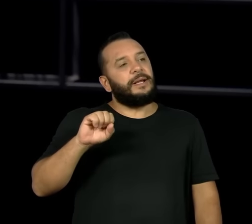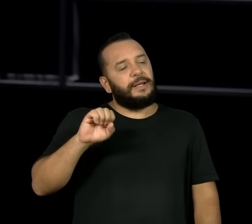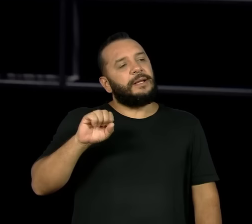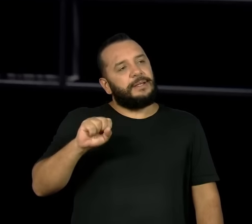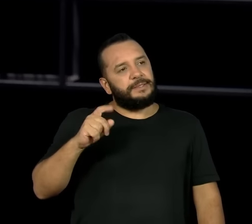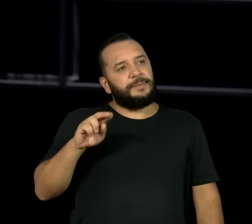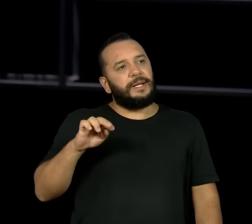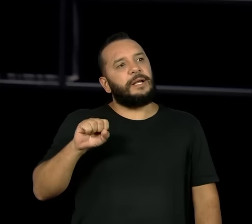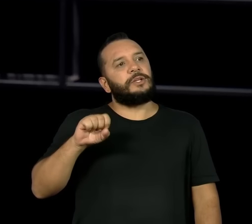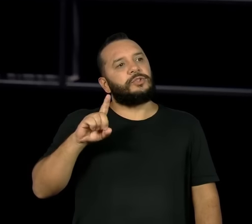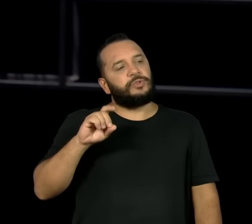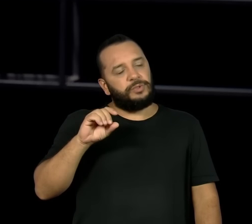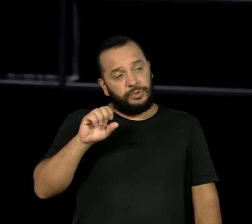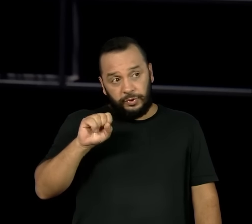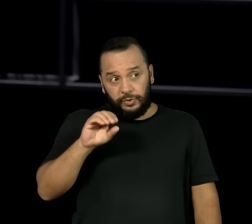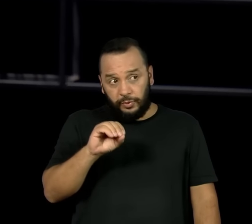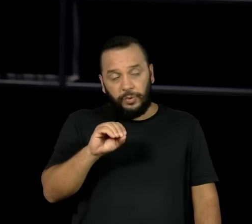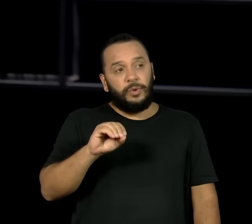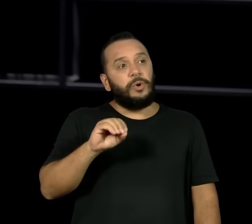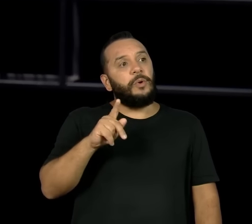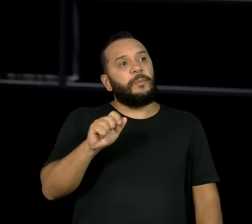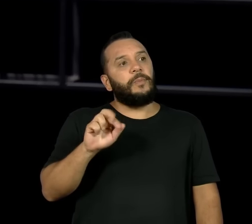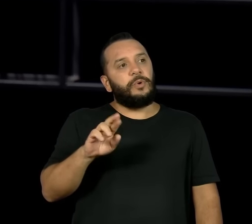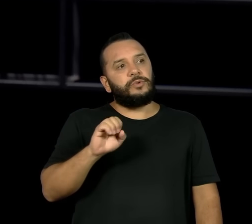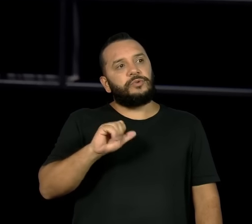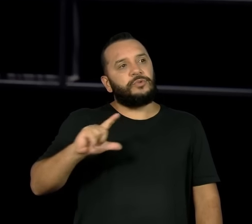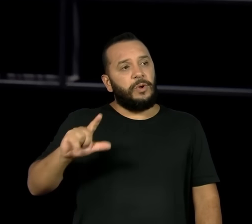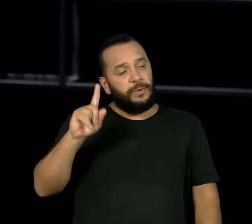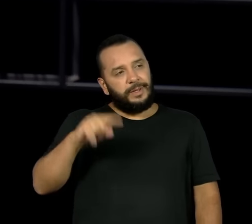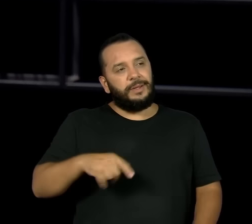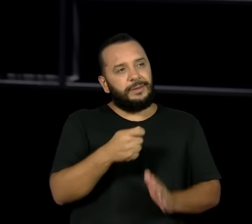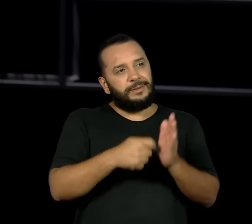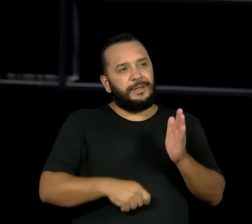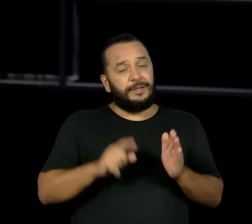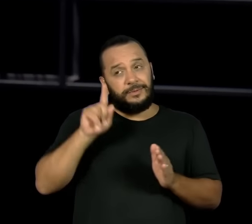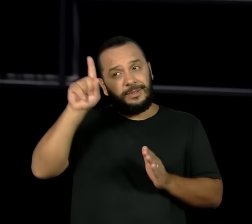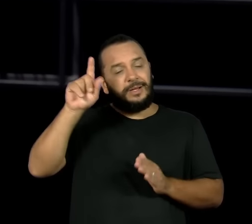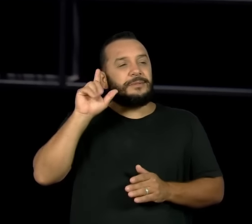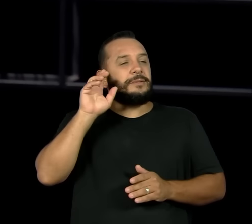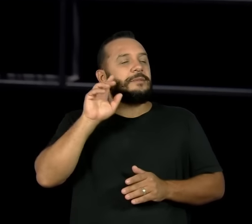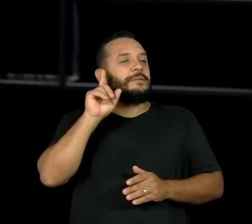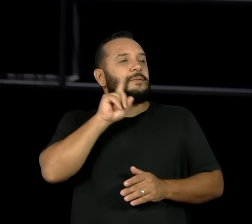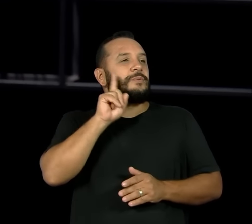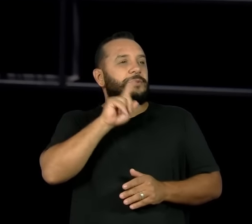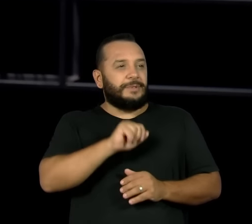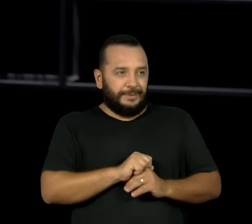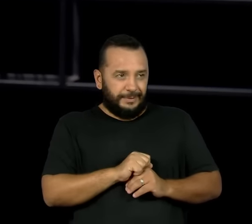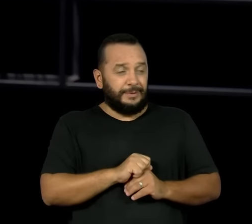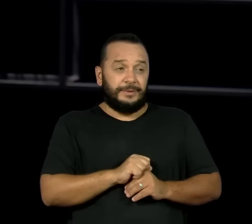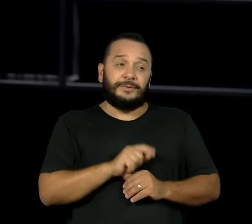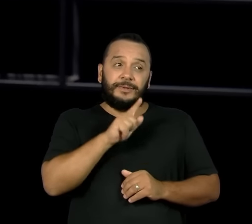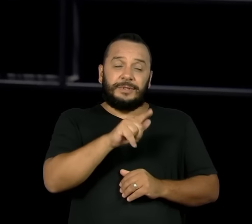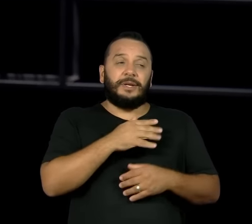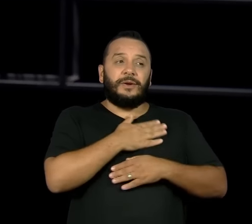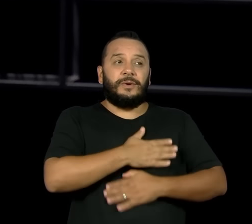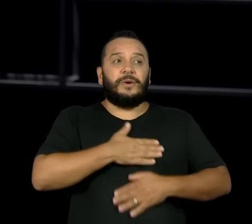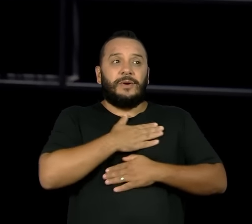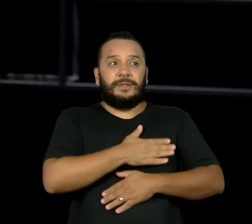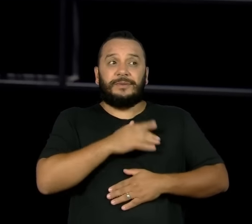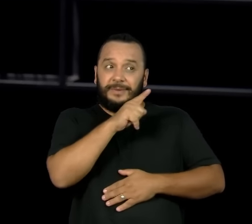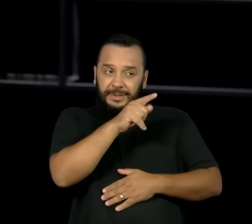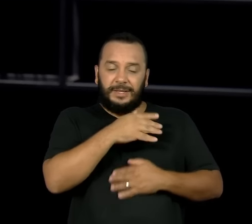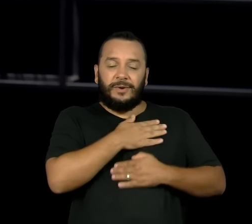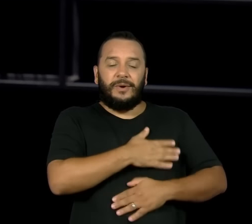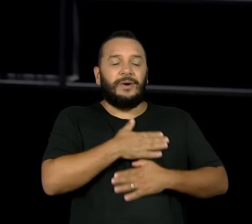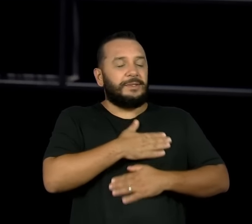Adelaide falou que é um belíssimo texto norte--americano e aí você diz que como ator você gosta de se sentir mais solto em cena